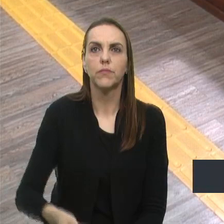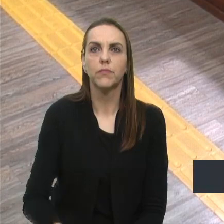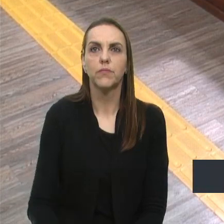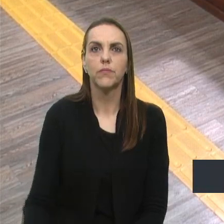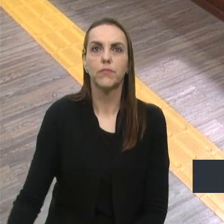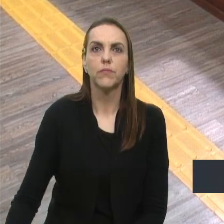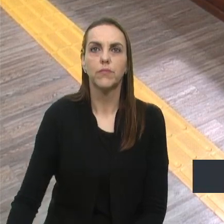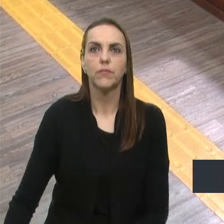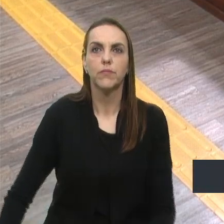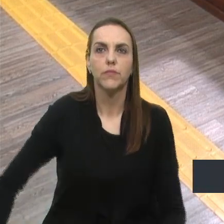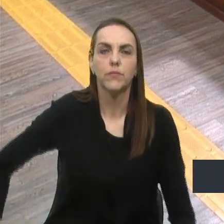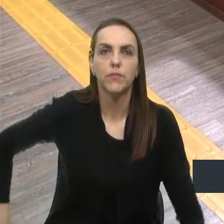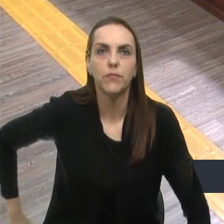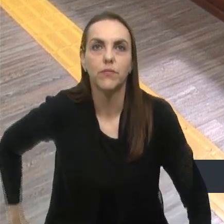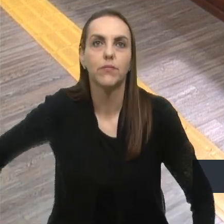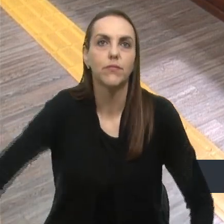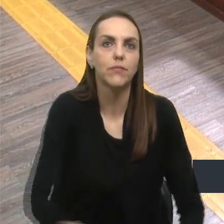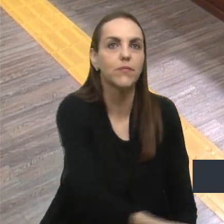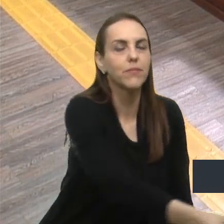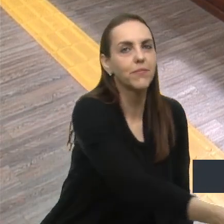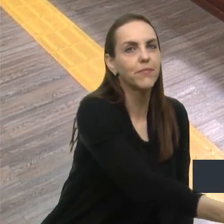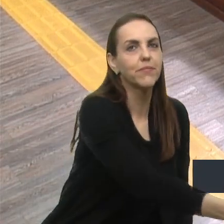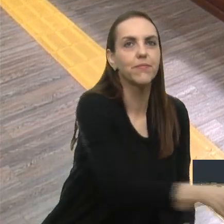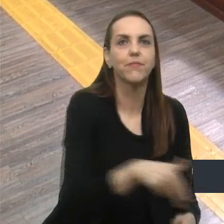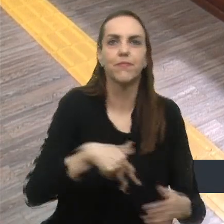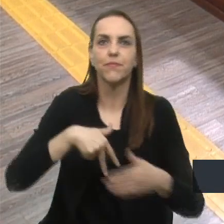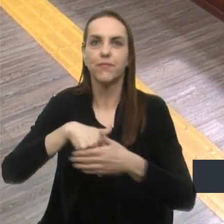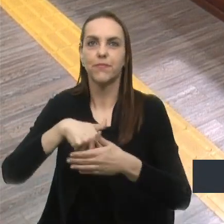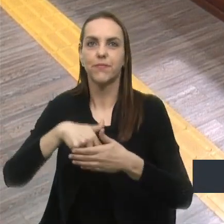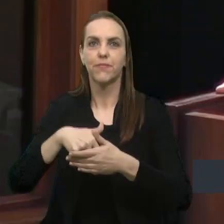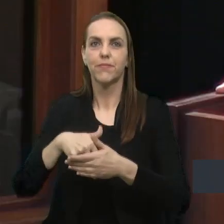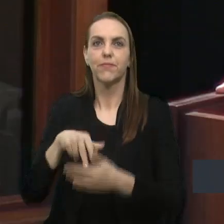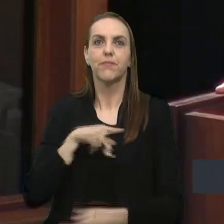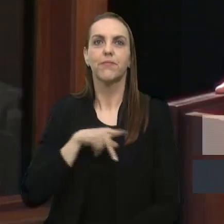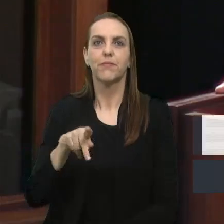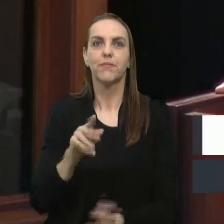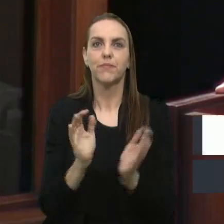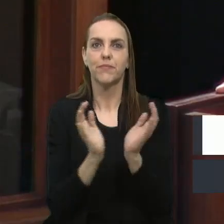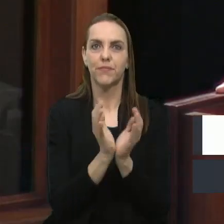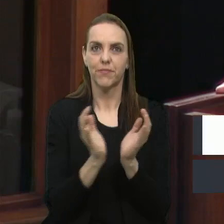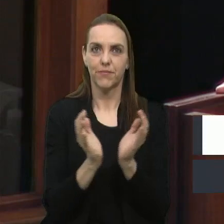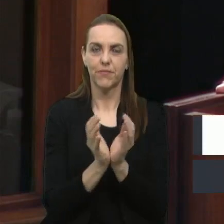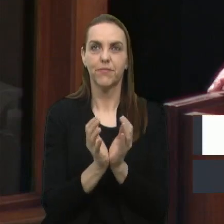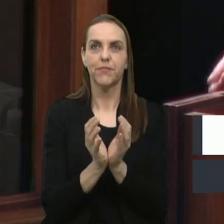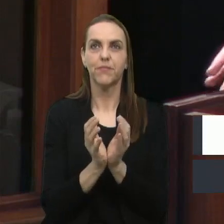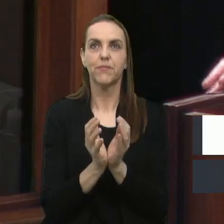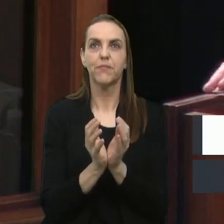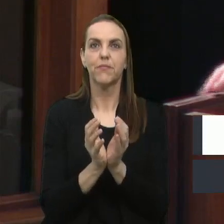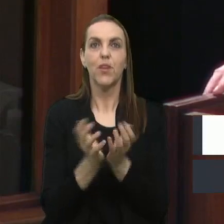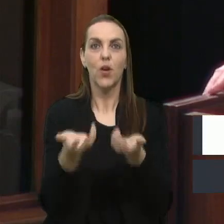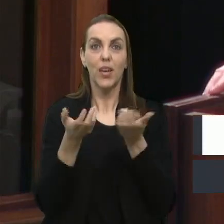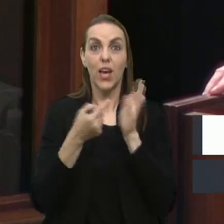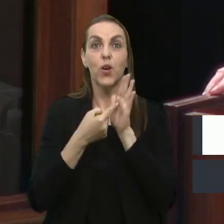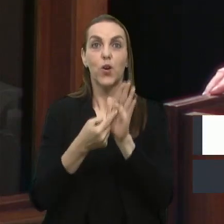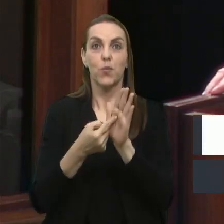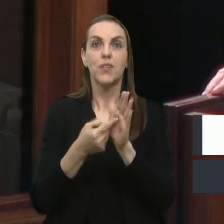Na tribuna. Senhor presidente, caros colegas, quero começar colocando um